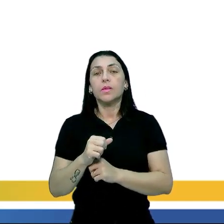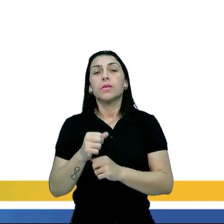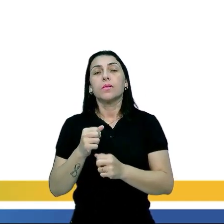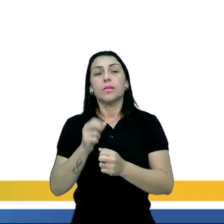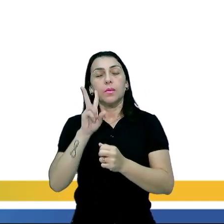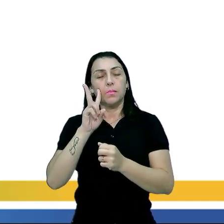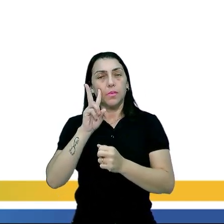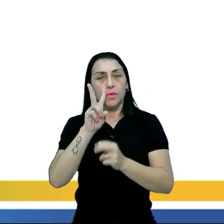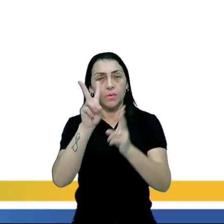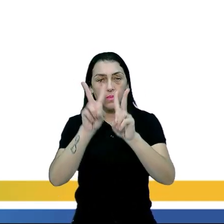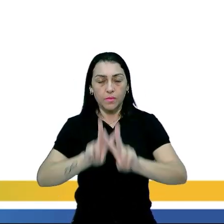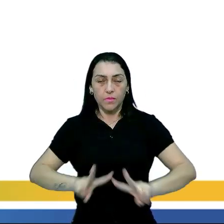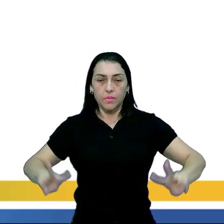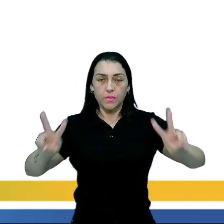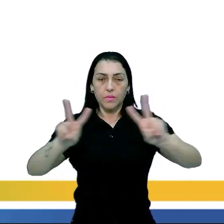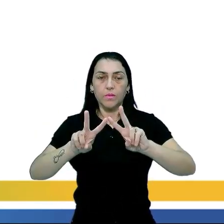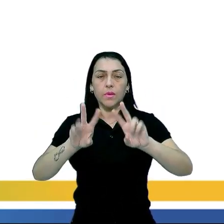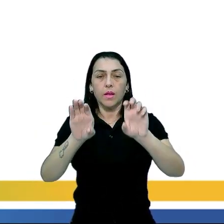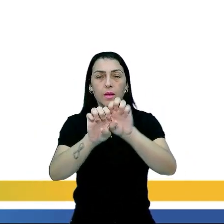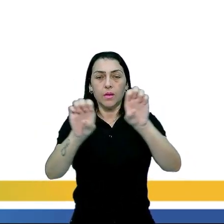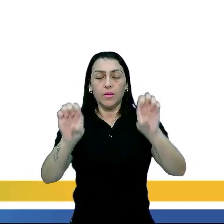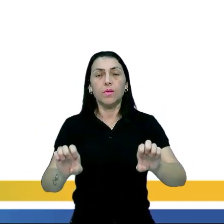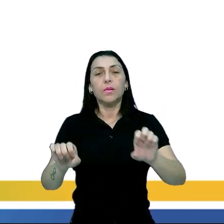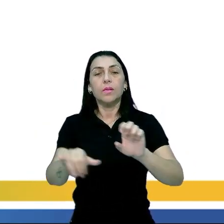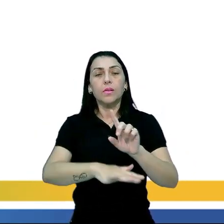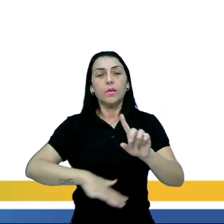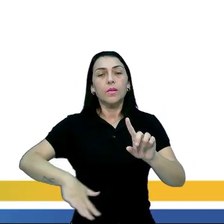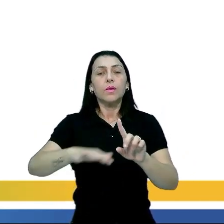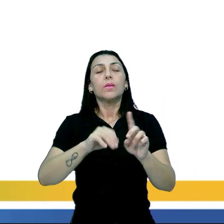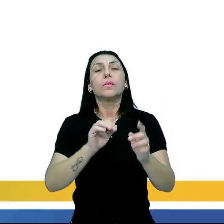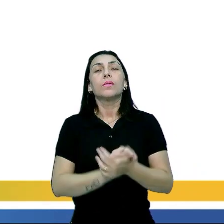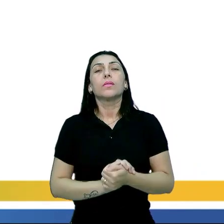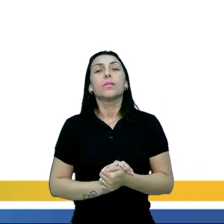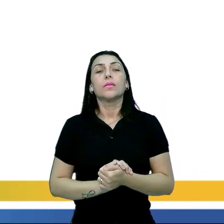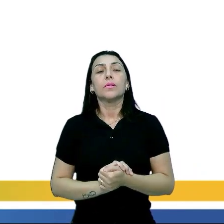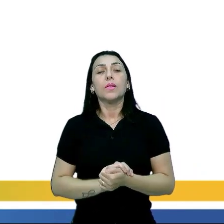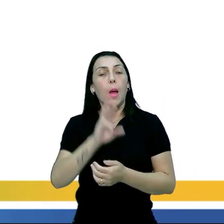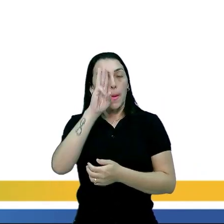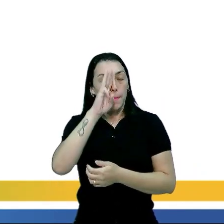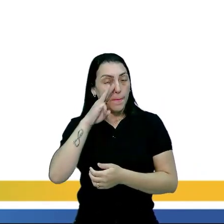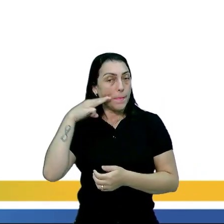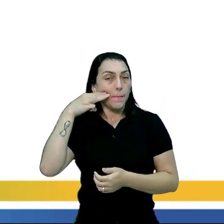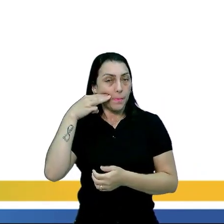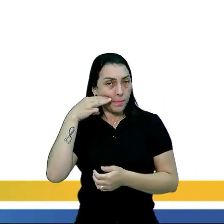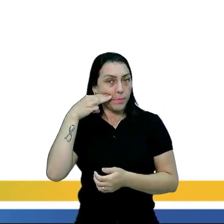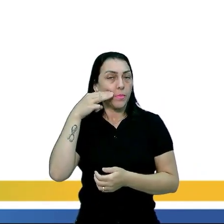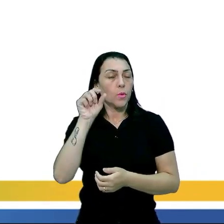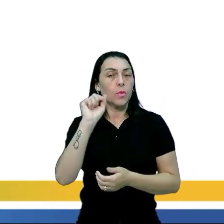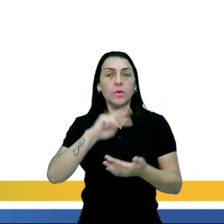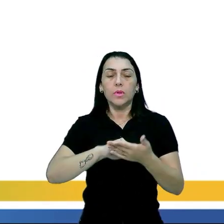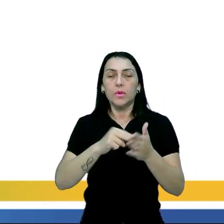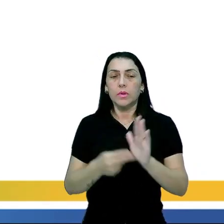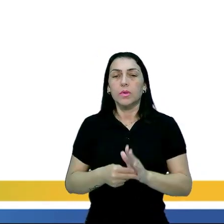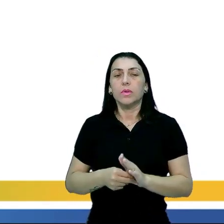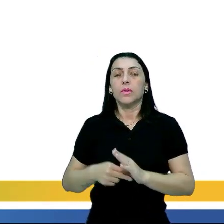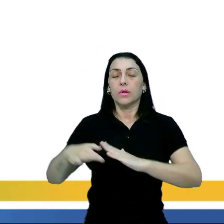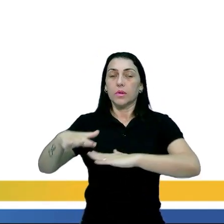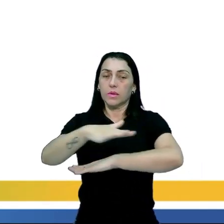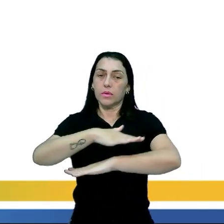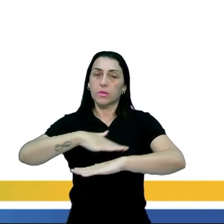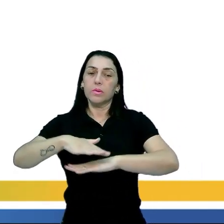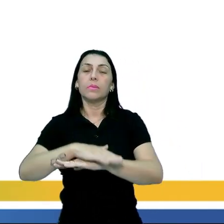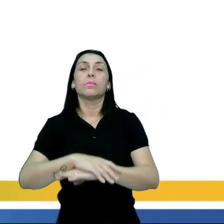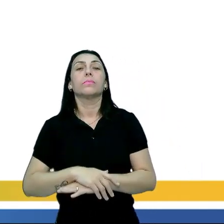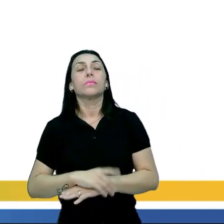podem visualizar a superestrutura da sociedade. Segundo o marxismo, a que corresponde essa